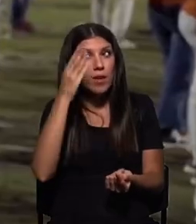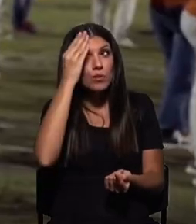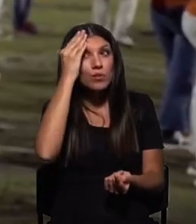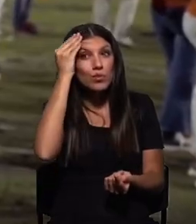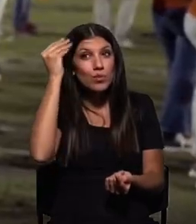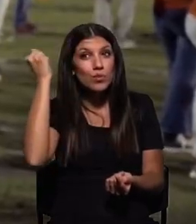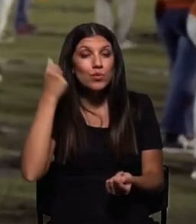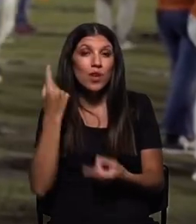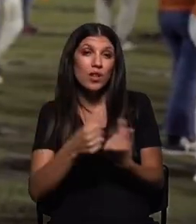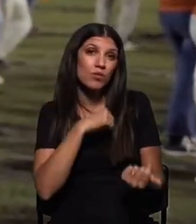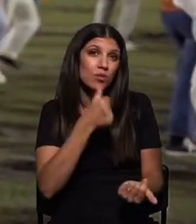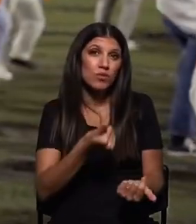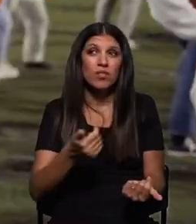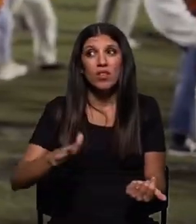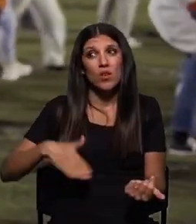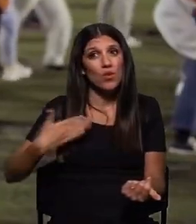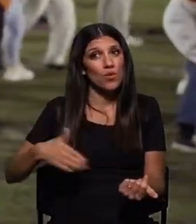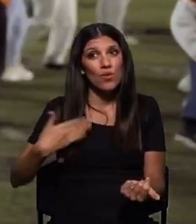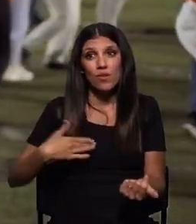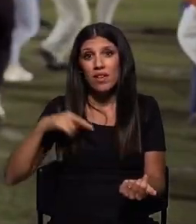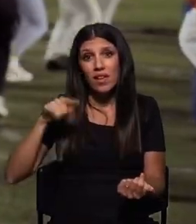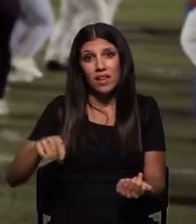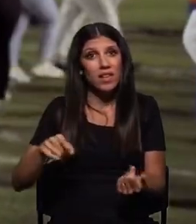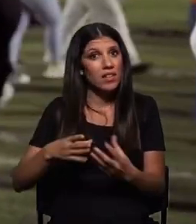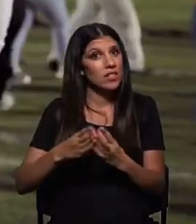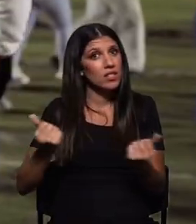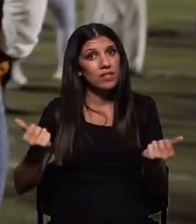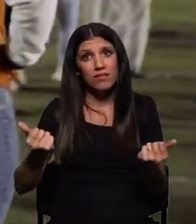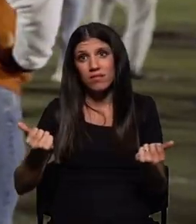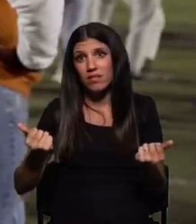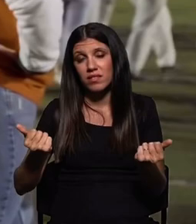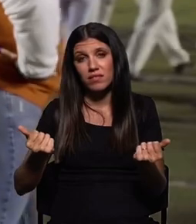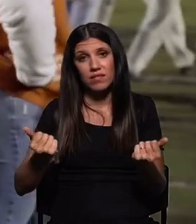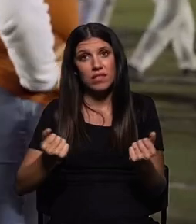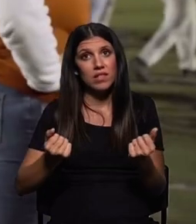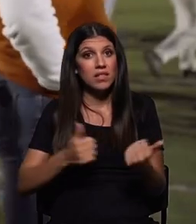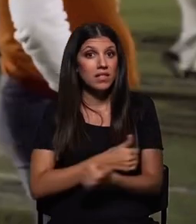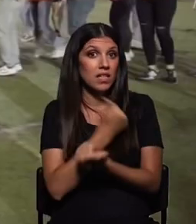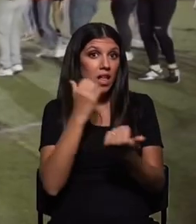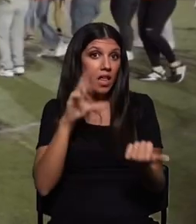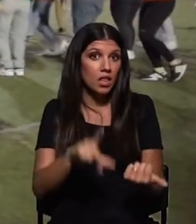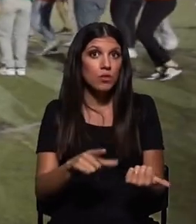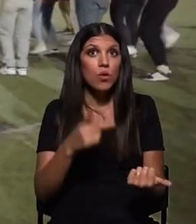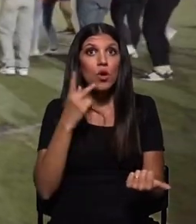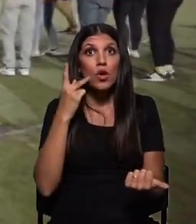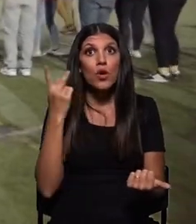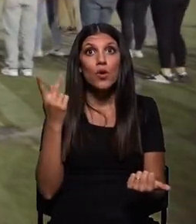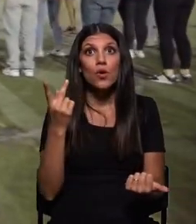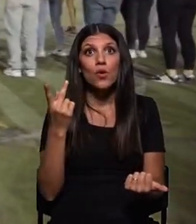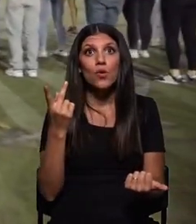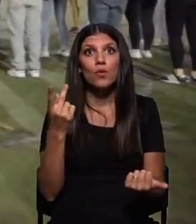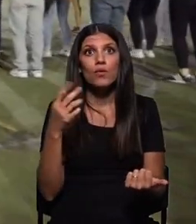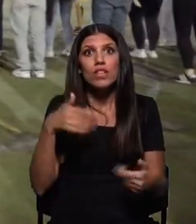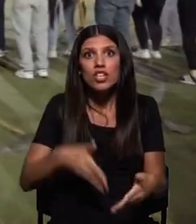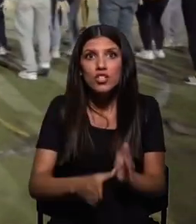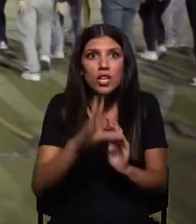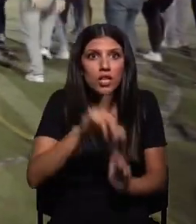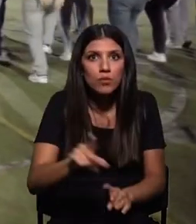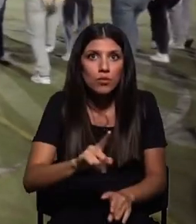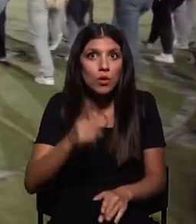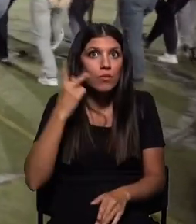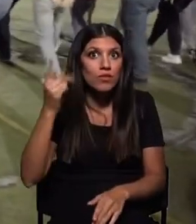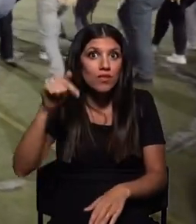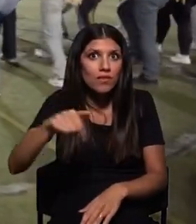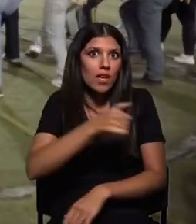algumas delas. E eu não quero de todo que esta se perca na cidade de Lisboa. Embora não sendo lisboeta, vivo isto como se fosse deste bairro. Sou